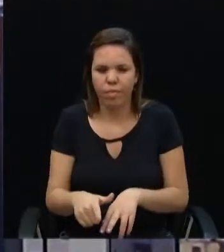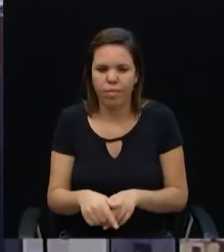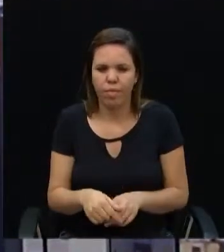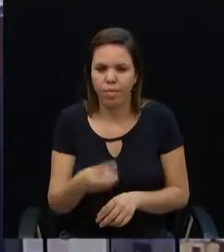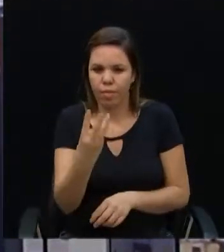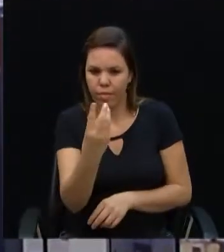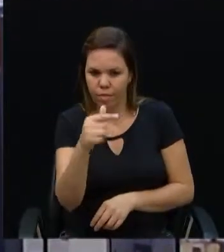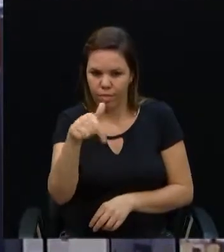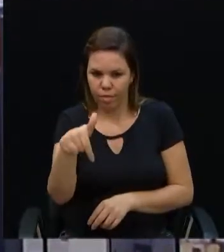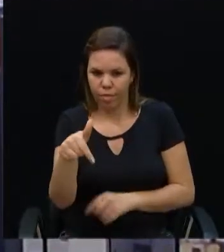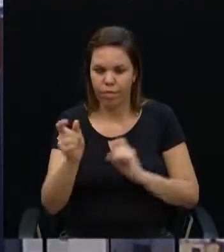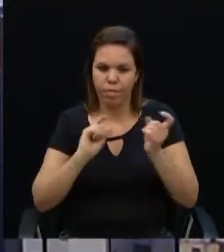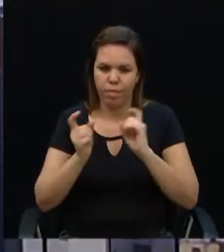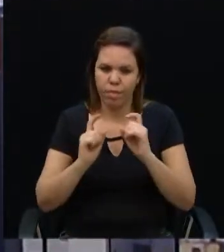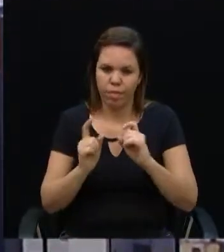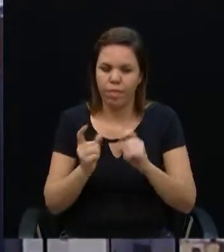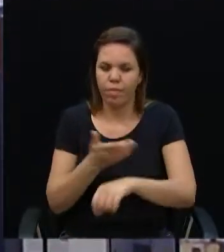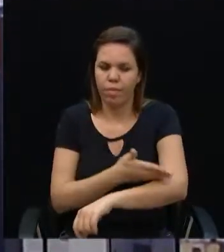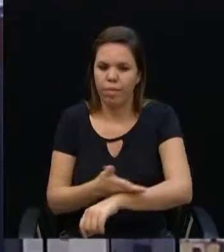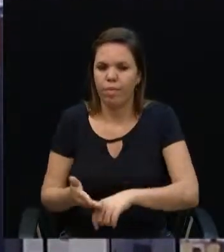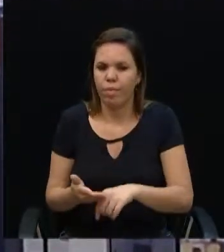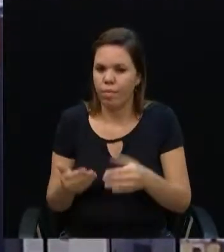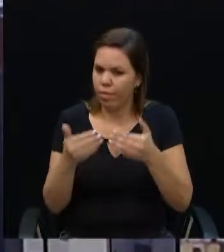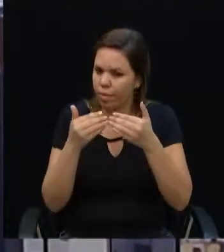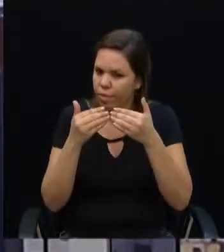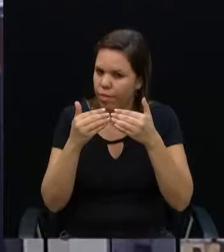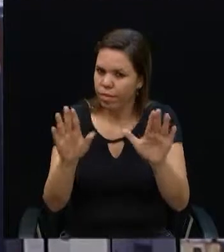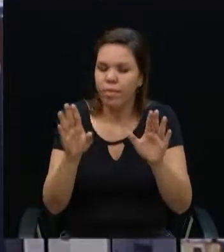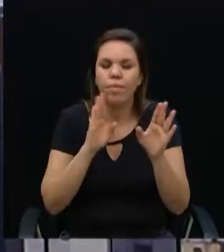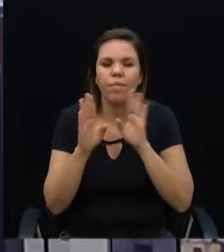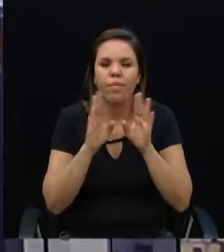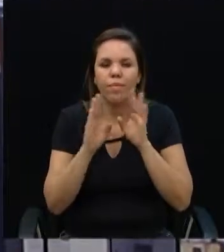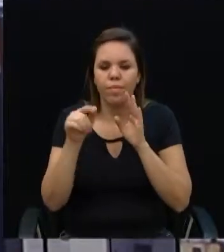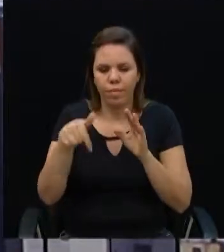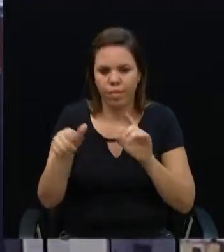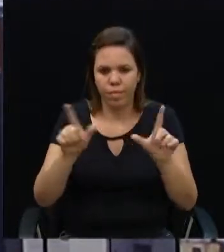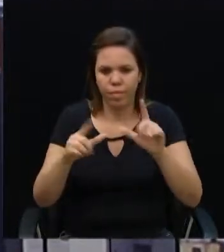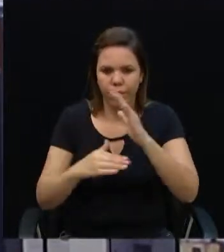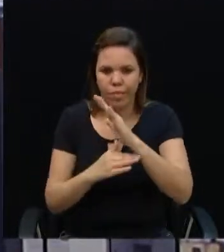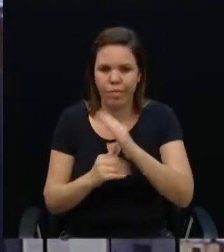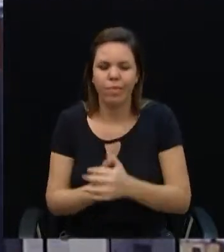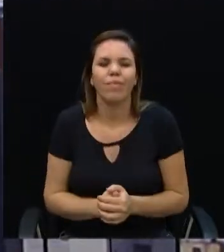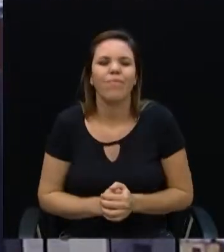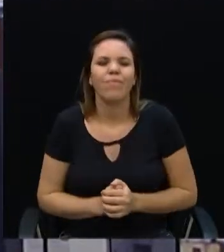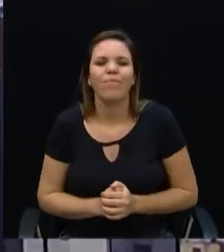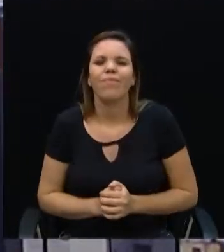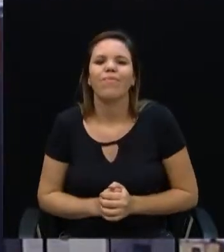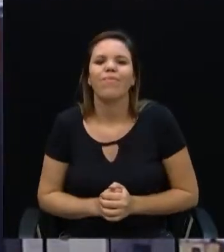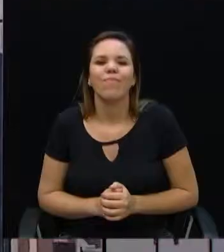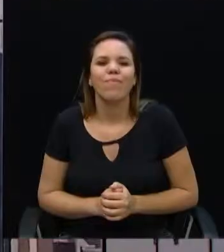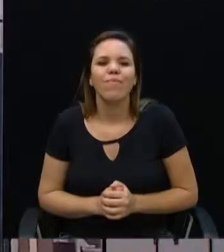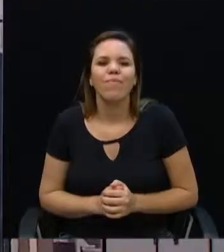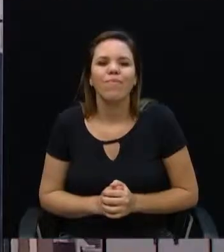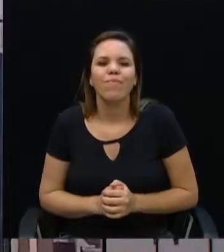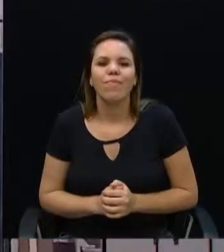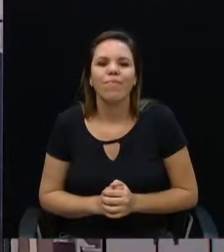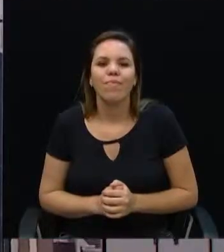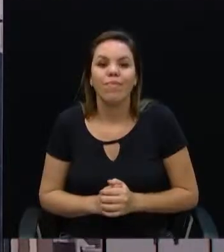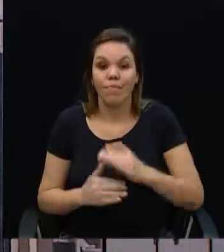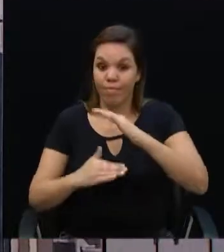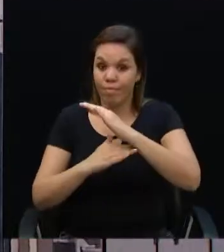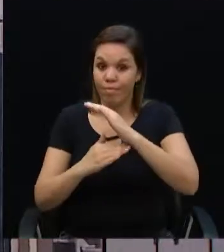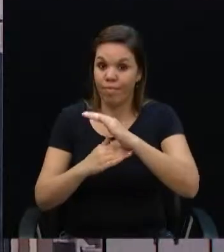a 37ª reunião ordinária, ela está disponível no Facebook da TV Câmara Campinas. A